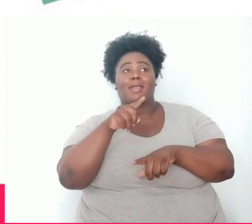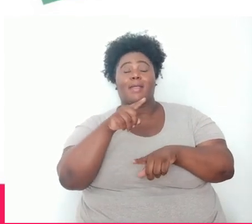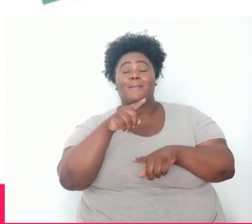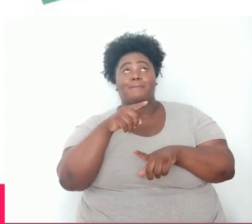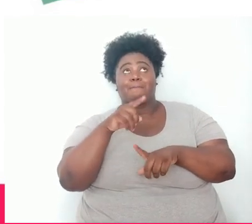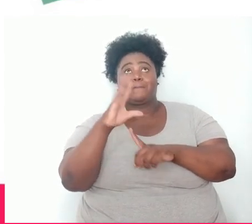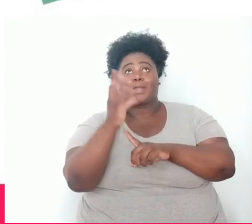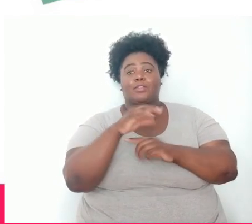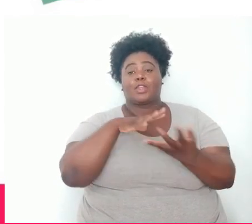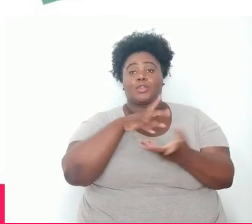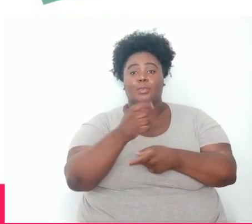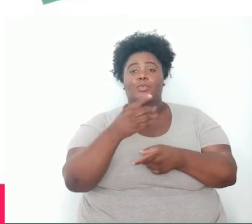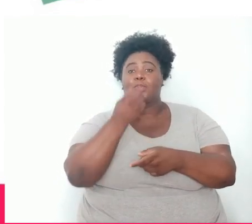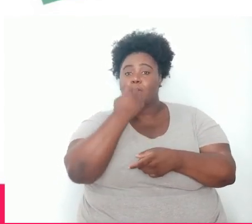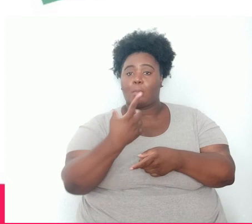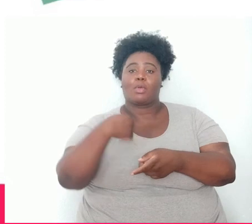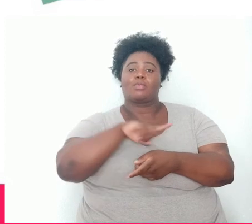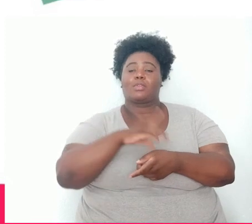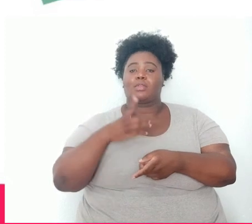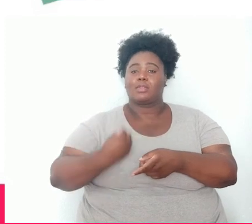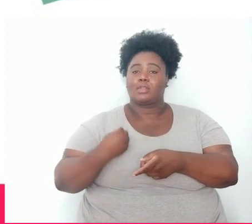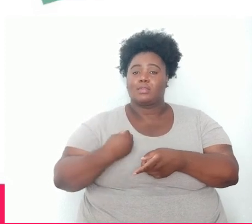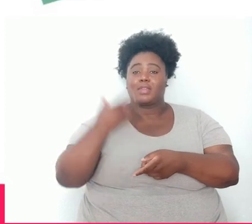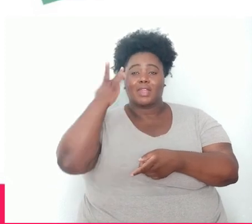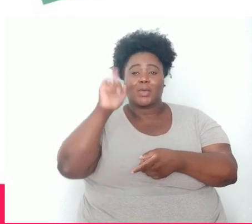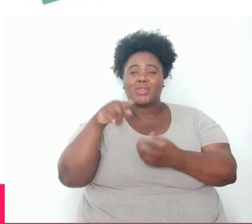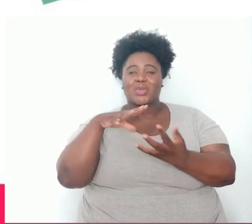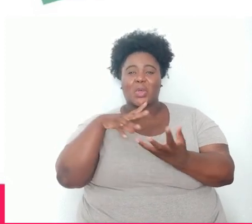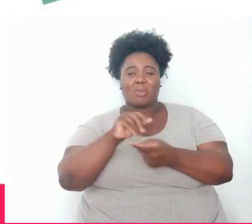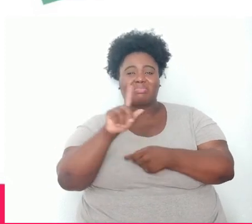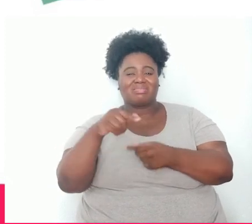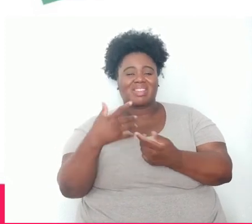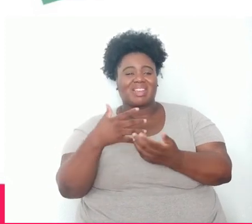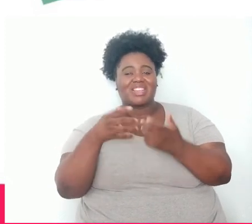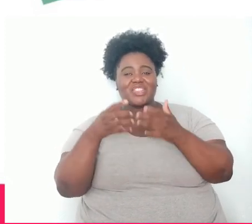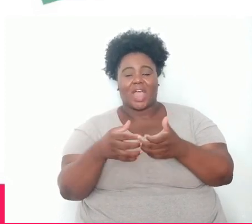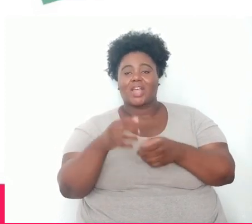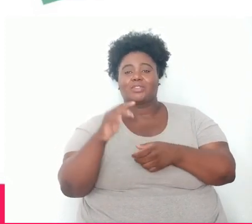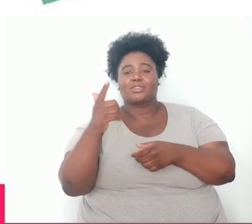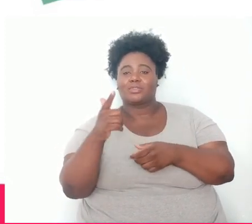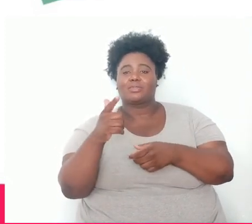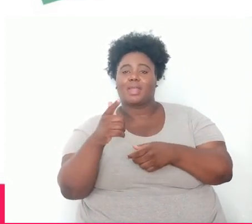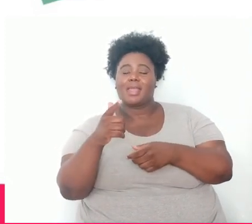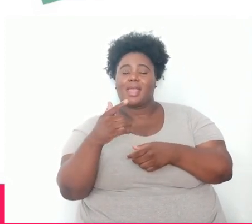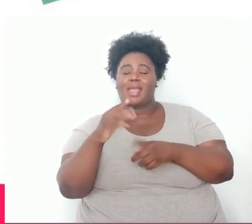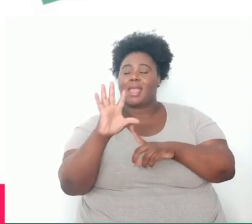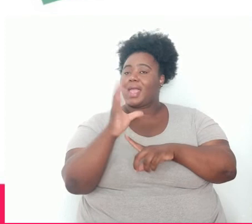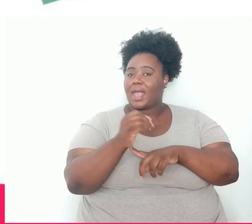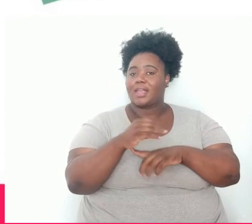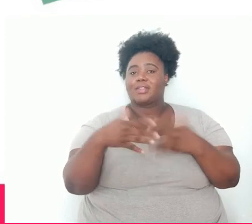Mas ainda bem que existimos, porque eu acho que o mundo seria uma completa chatice sem a arte. Então, viva a